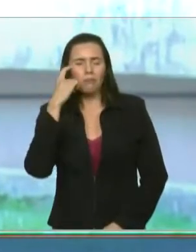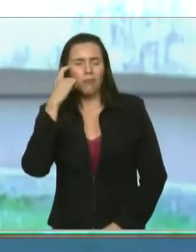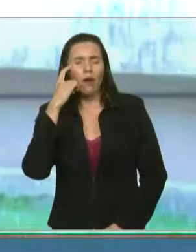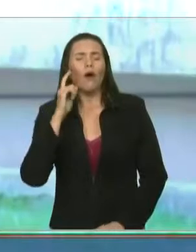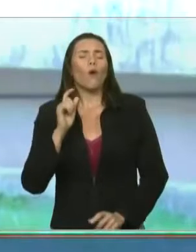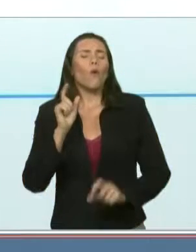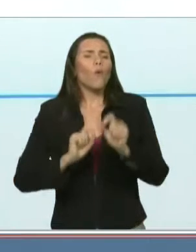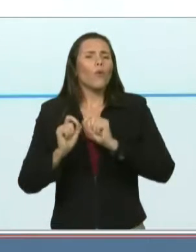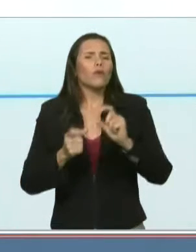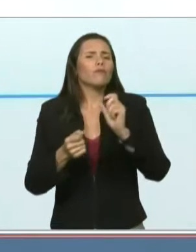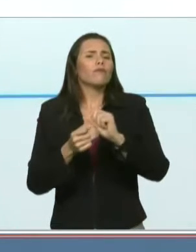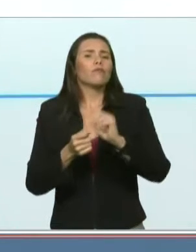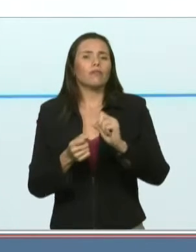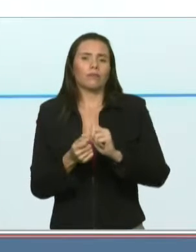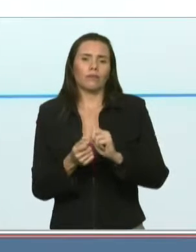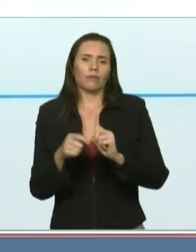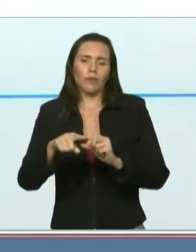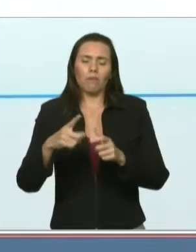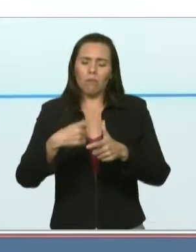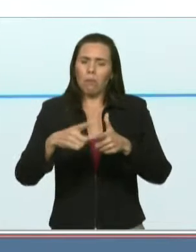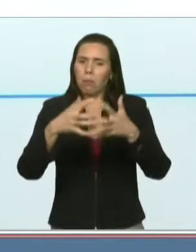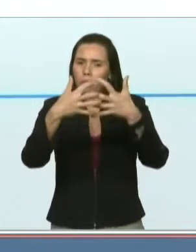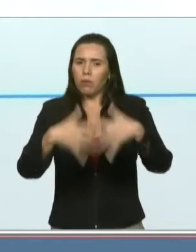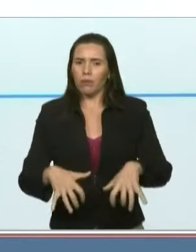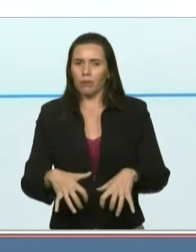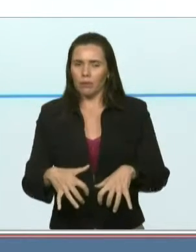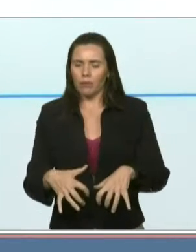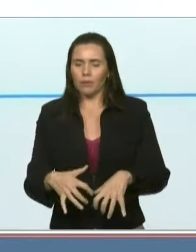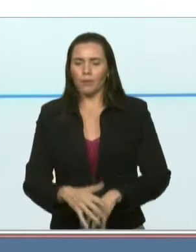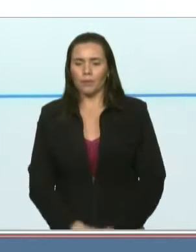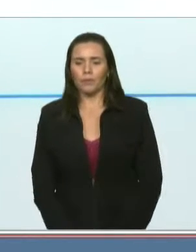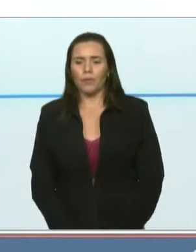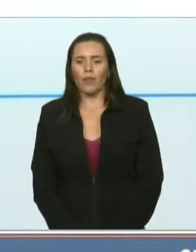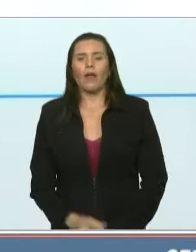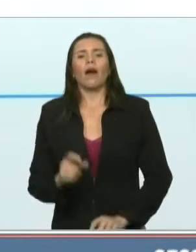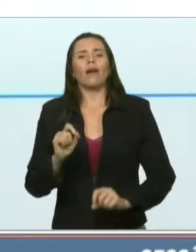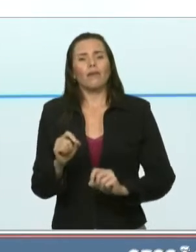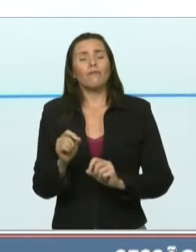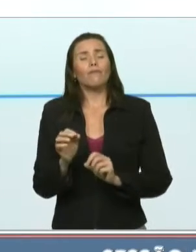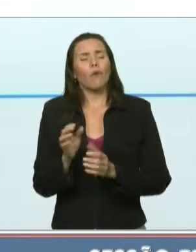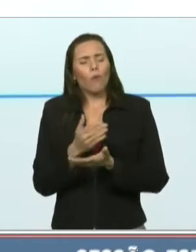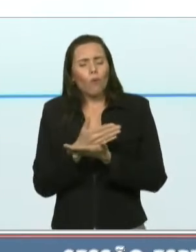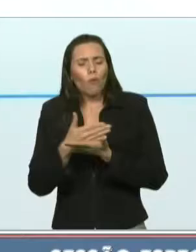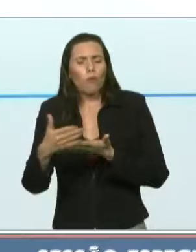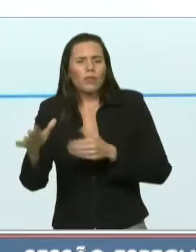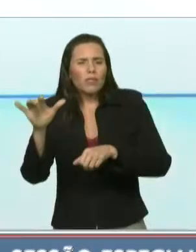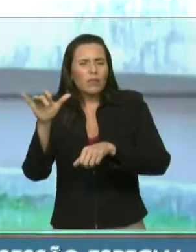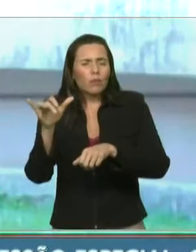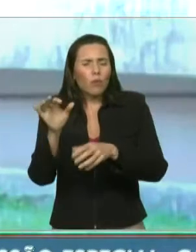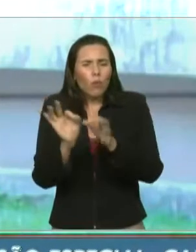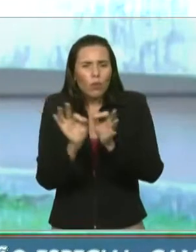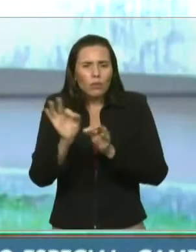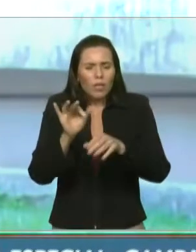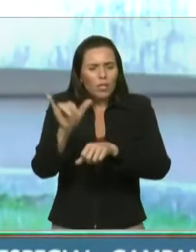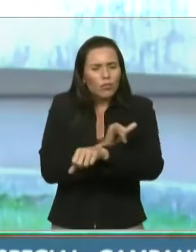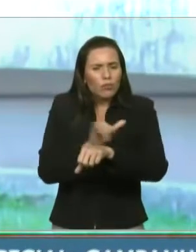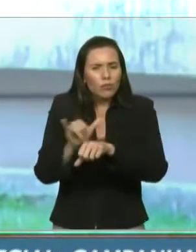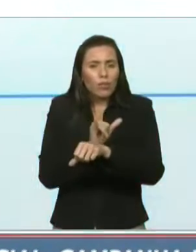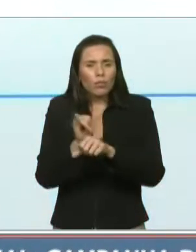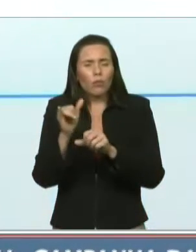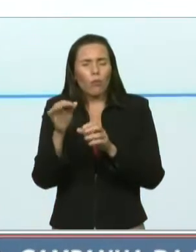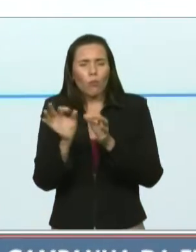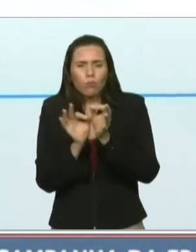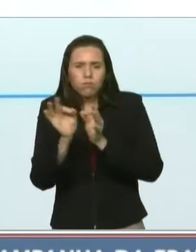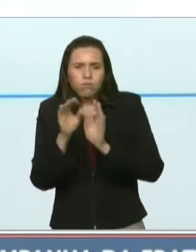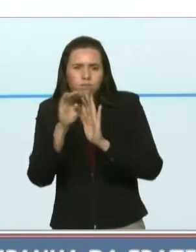decisões é que levam à identificação de um plano de ação para a implementação dessas políticas. Outra etapa muito